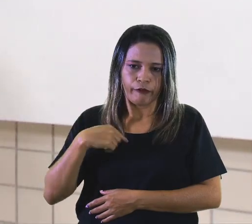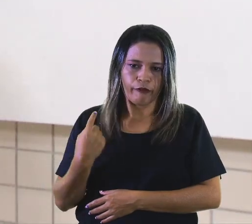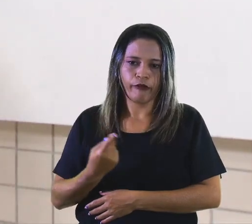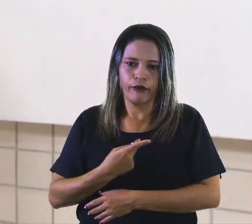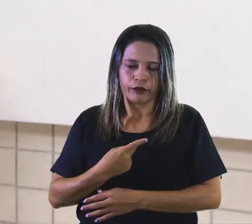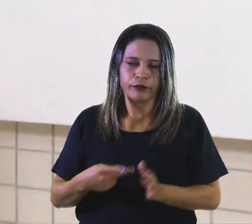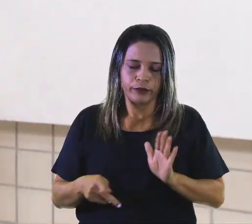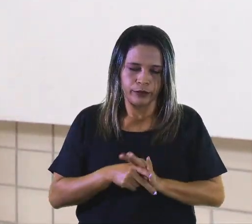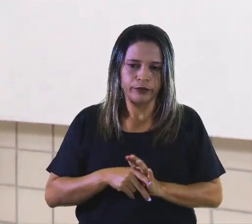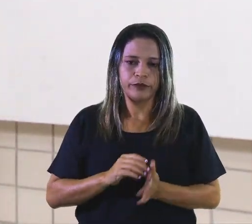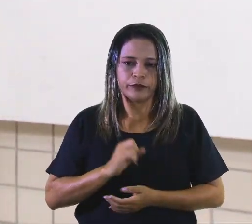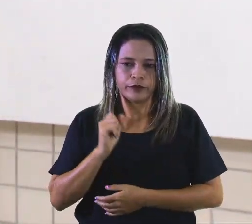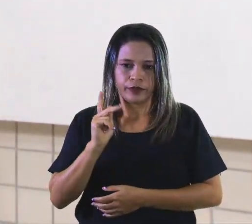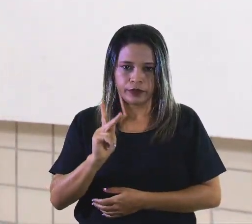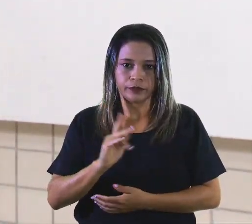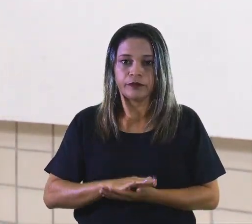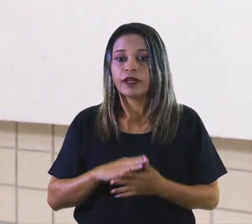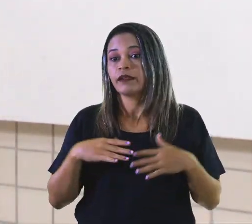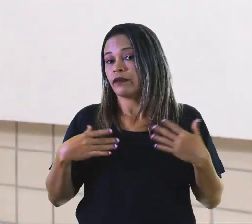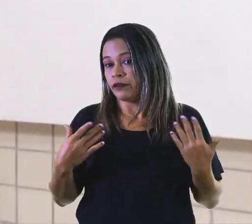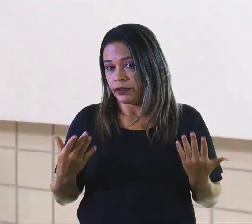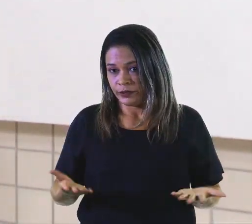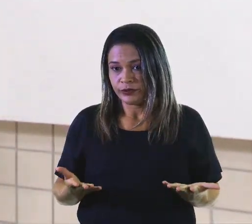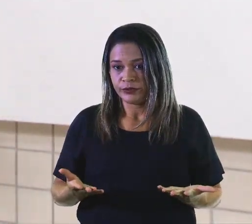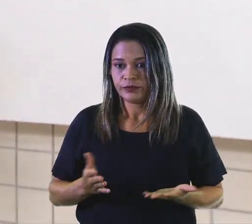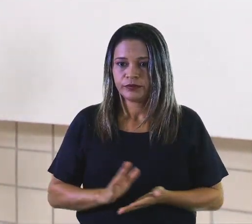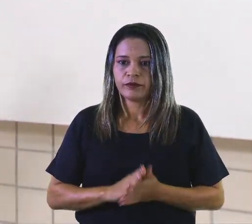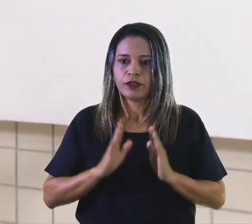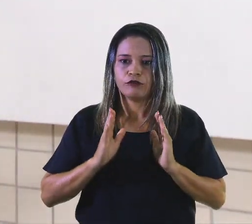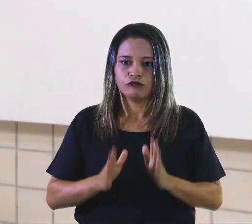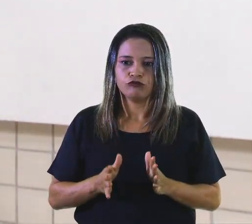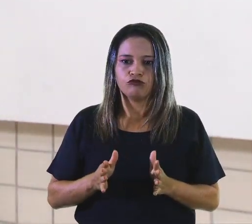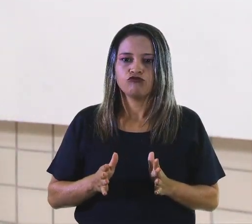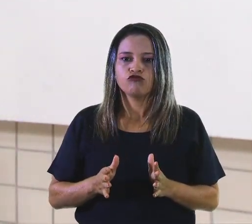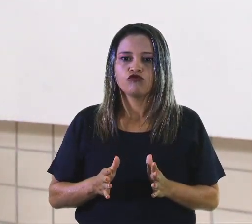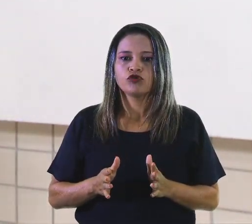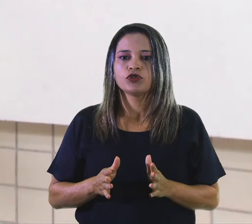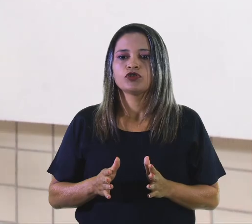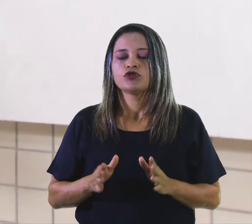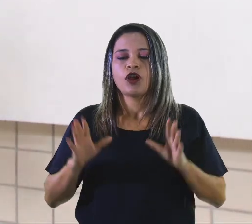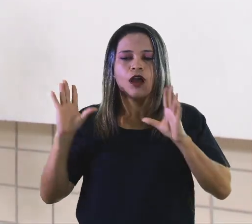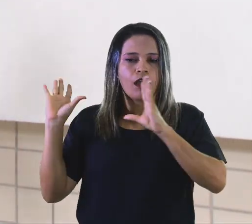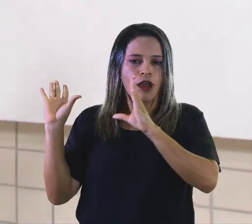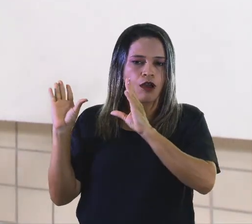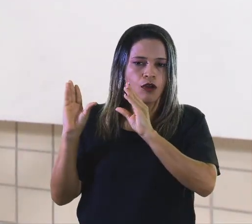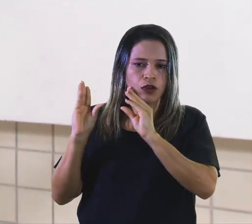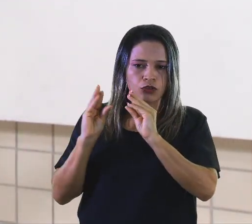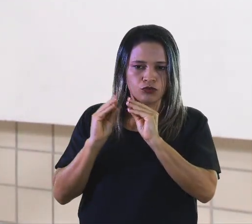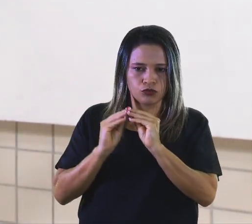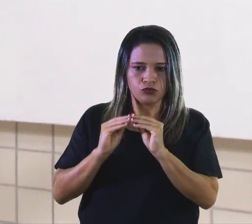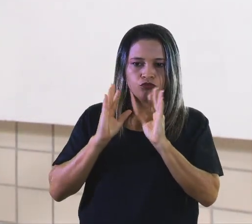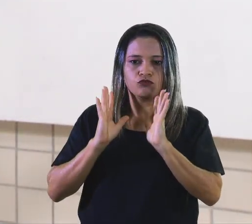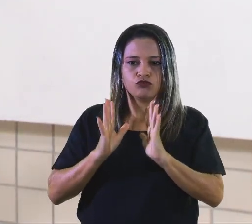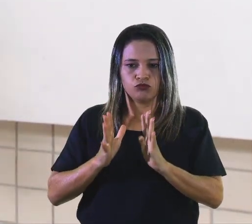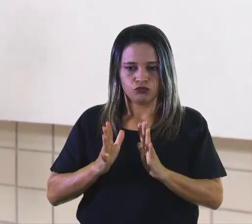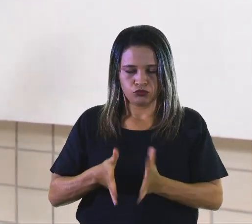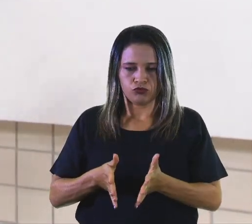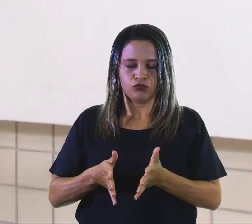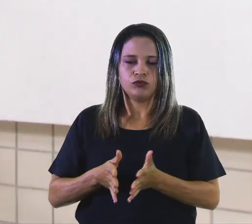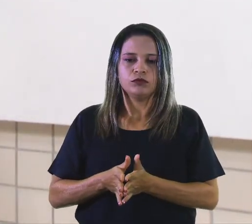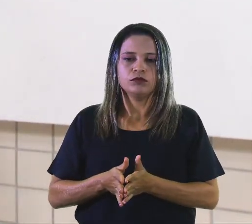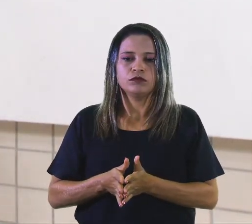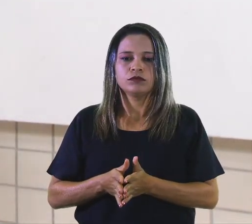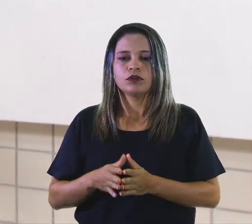mesmos, ok? Então é isso. Eu já dei aí um resumo, já fiz aí